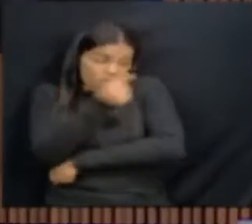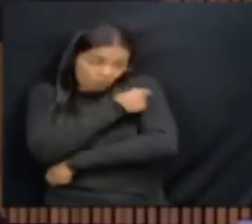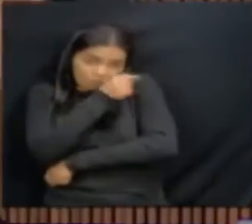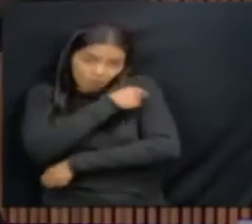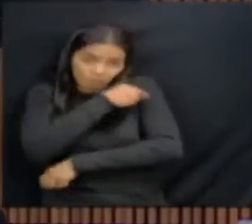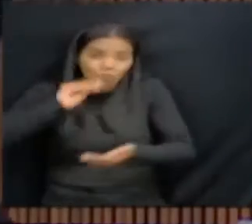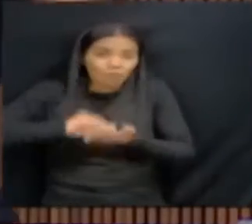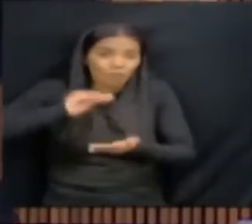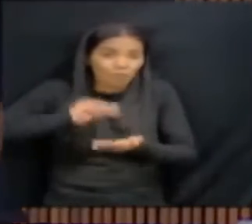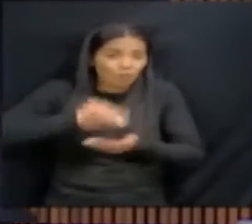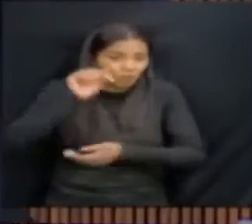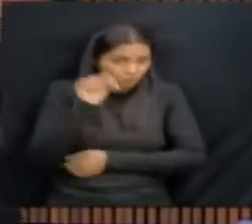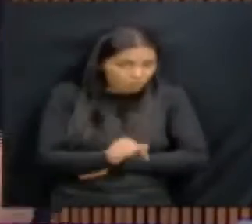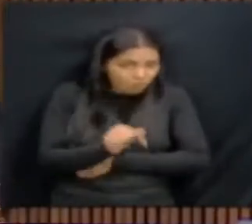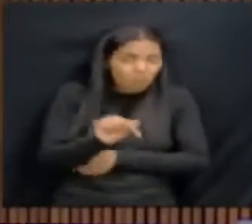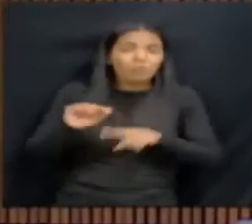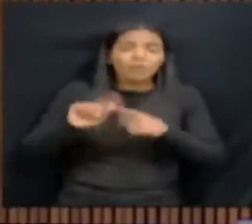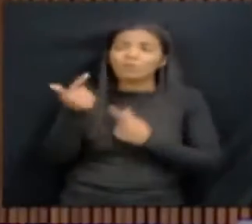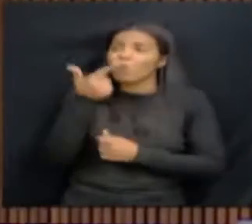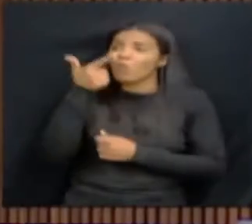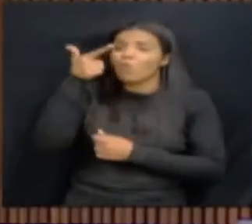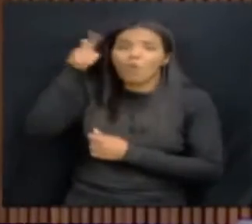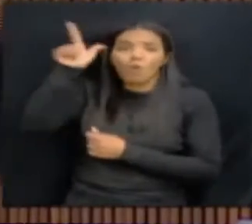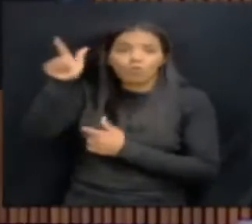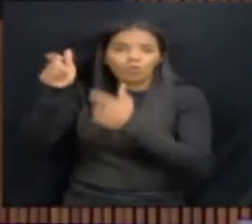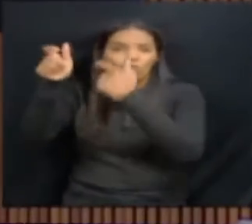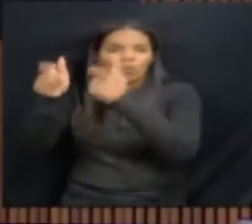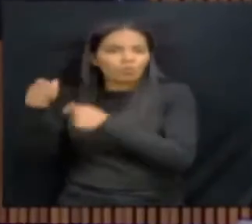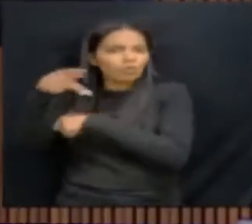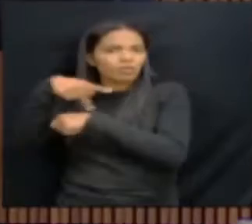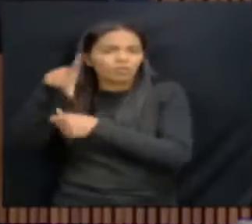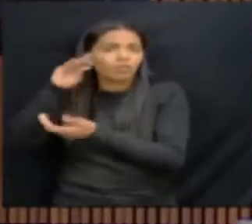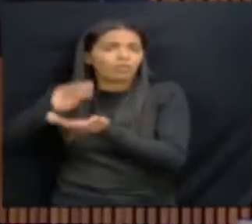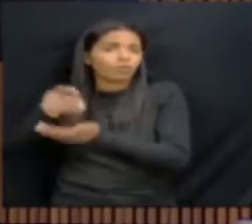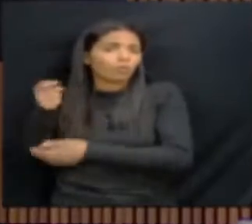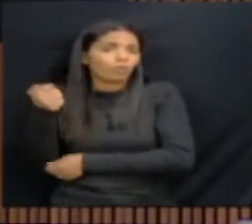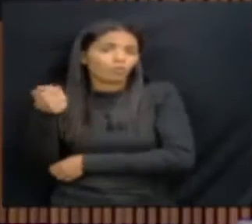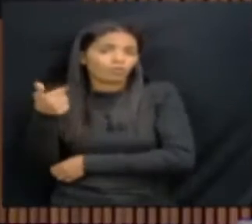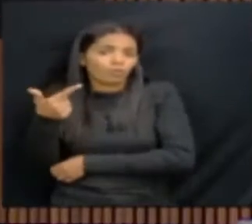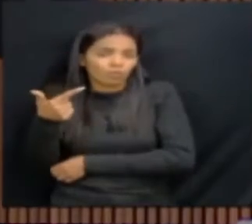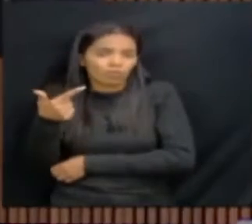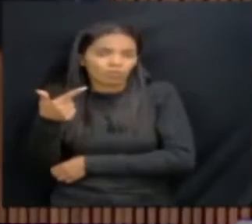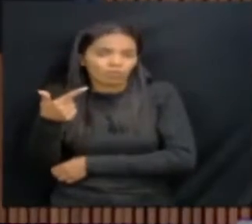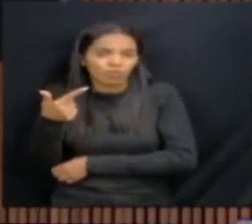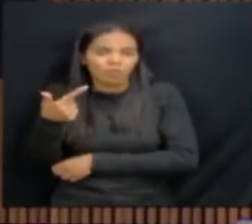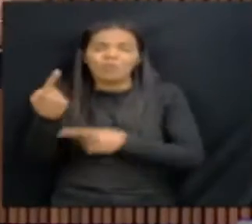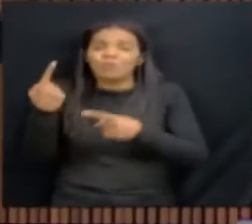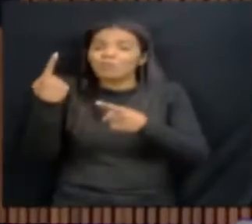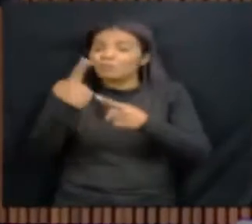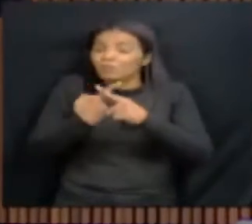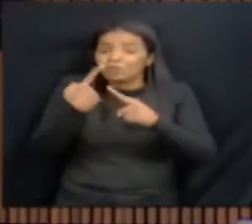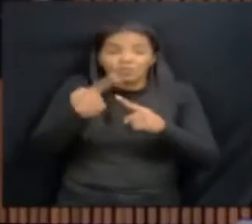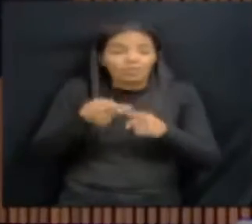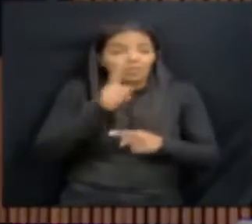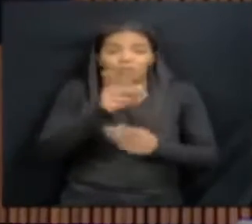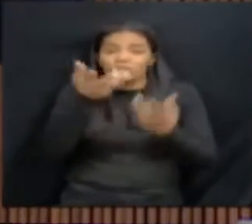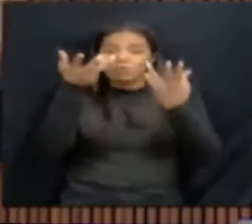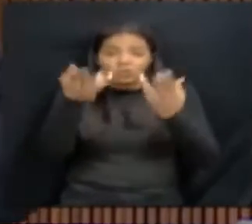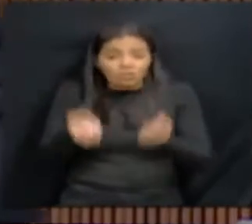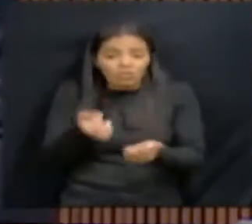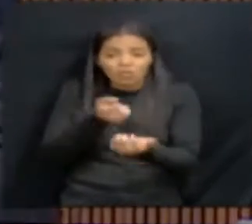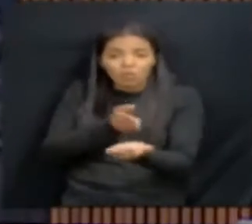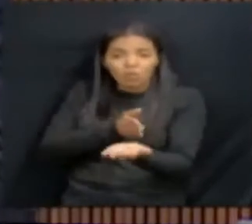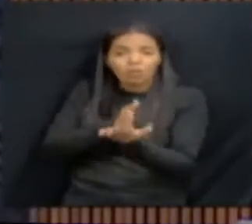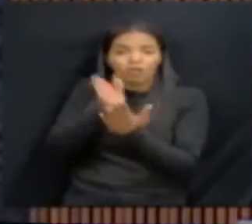é muito maior que em muitos outros lugares. A negação aos caminhos e ao que é prescrito